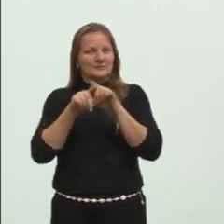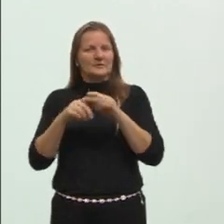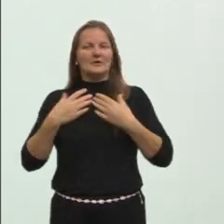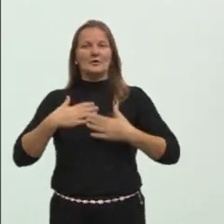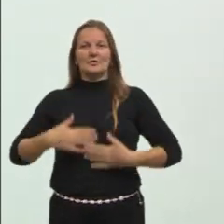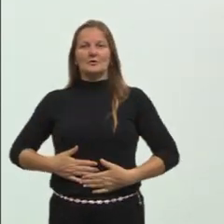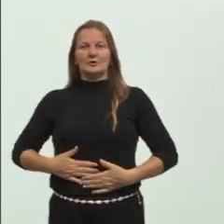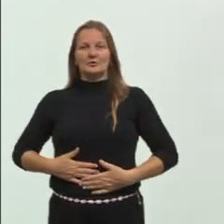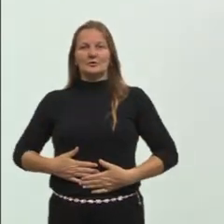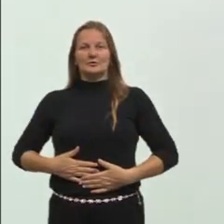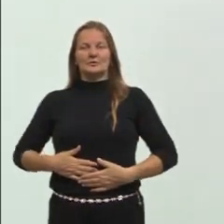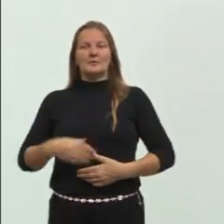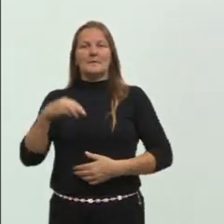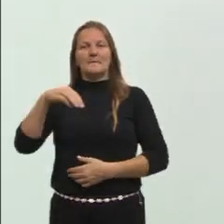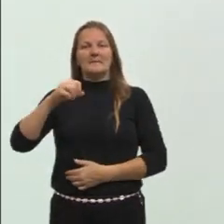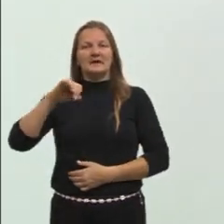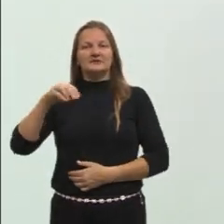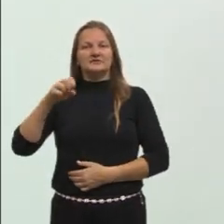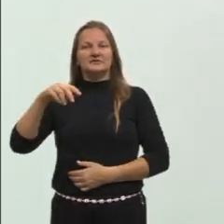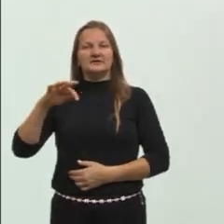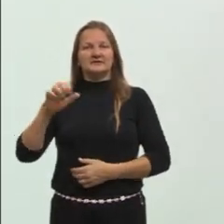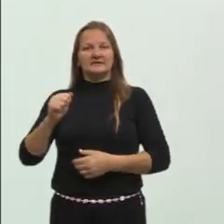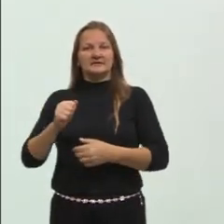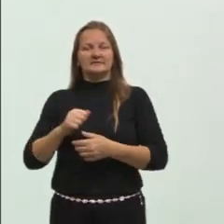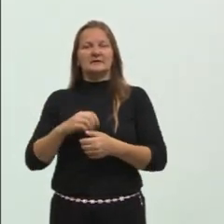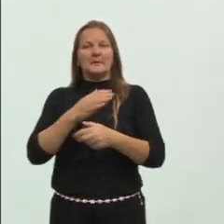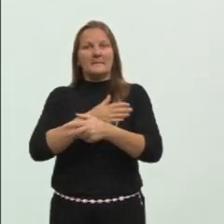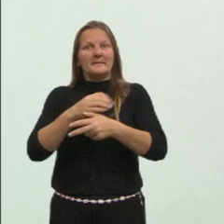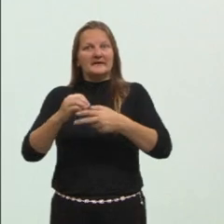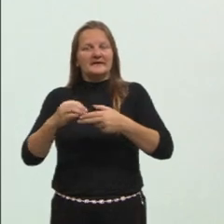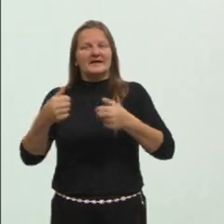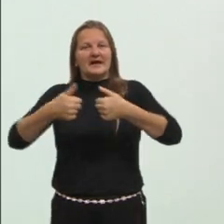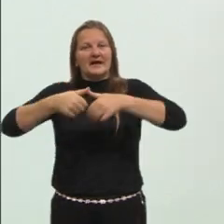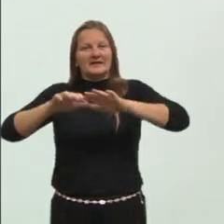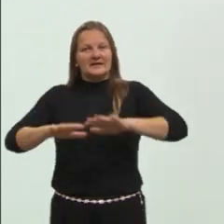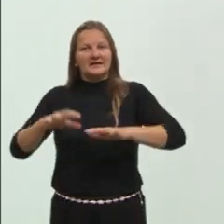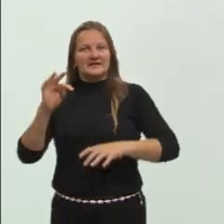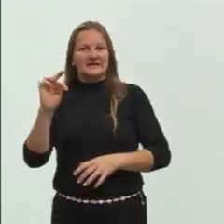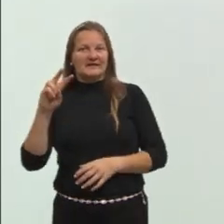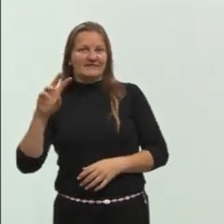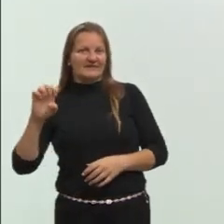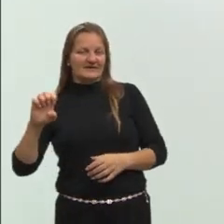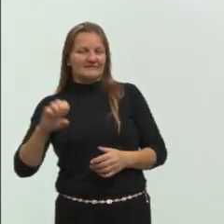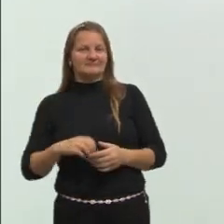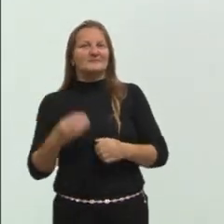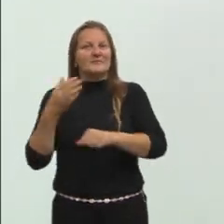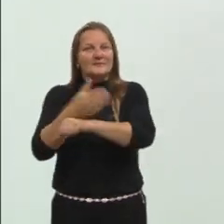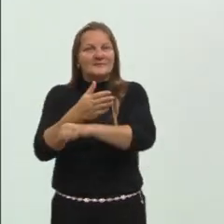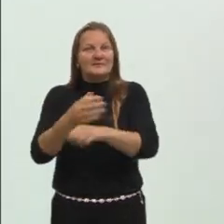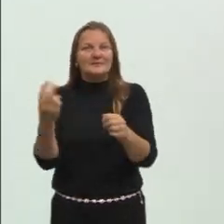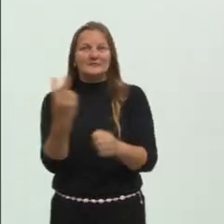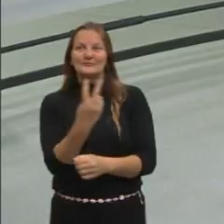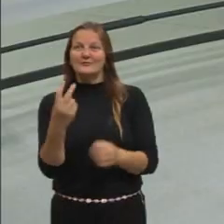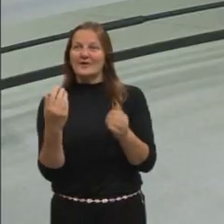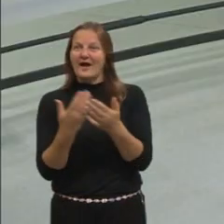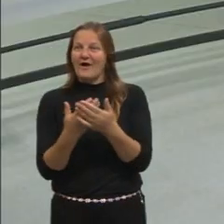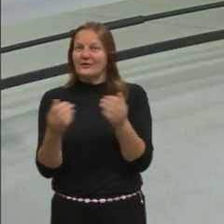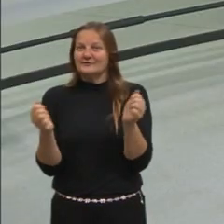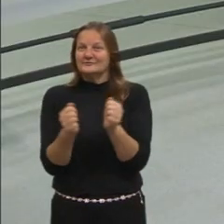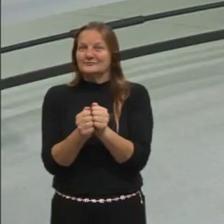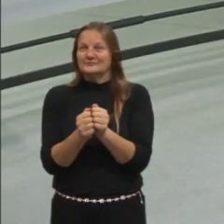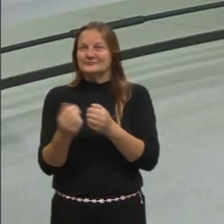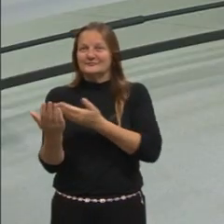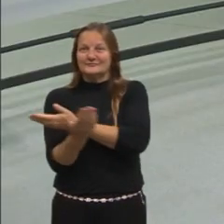vestindo a camiseta de cor Magenta do pro Enem estou aqui no estúdio então para participar para nós fazermos né